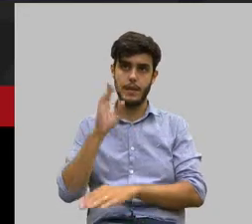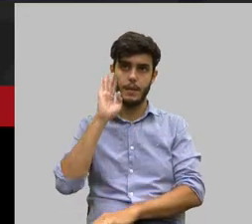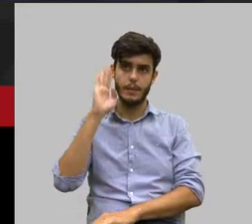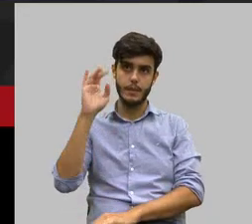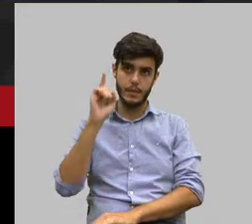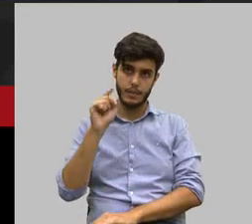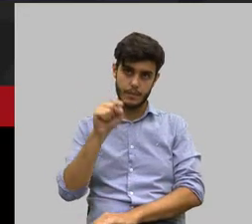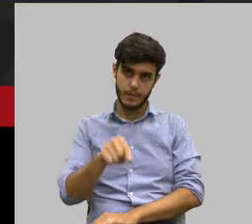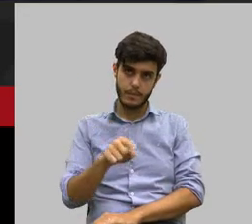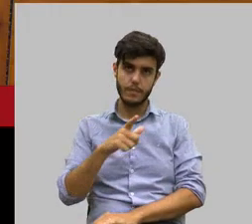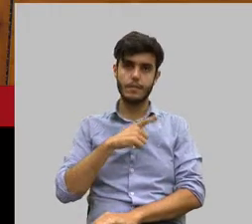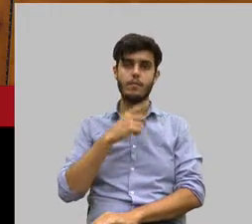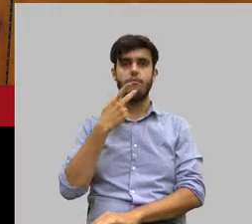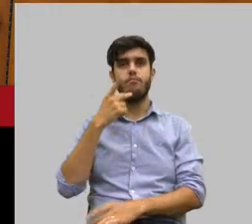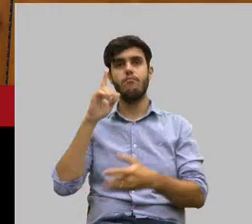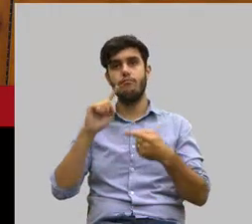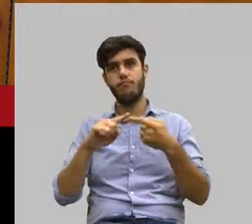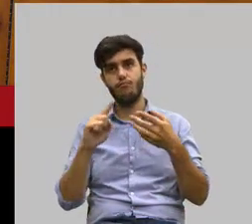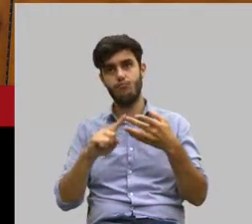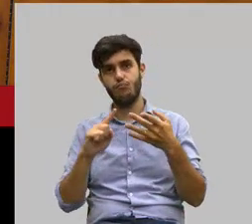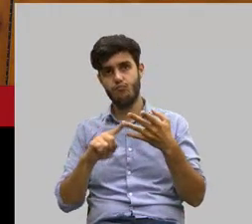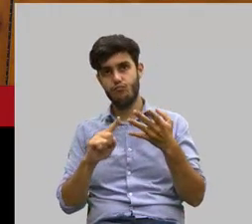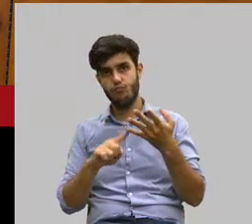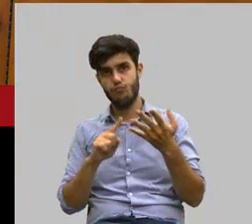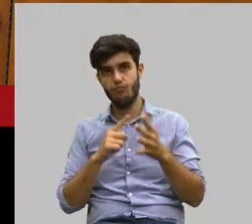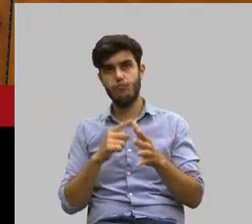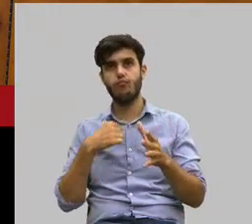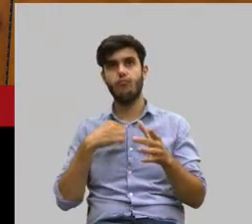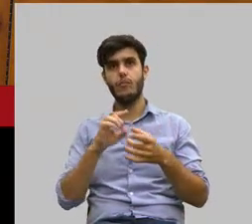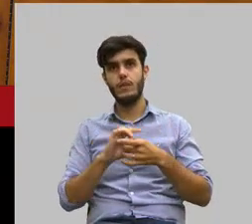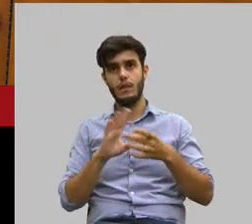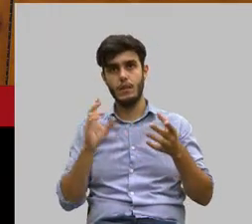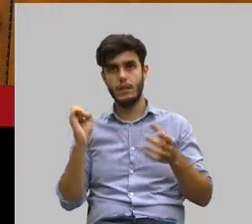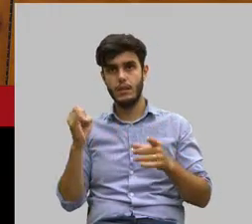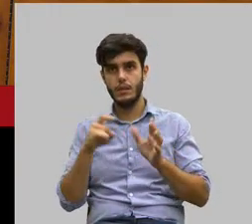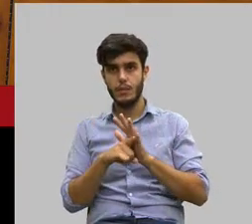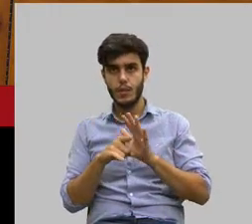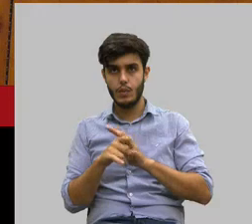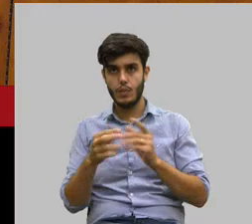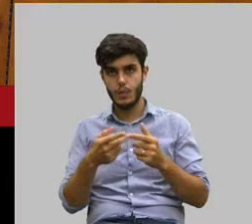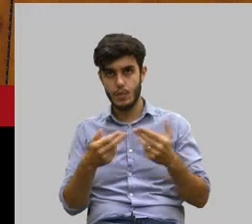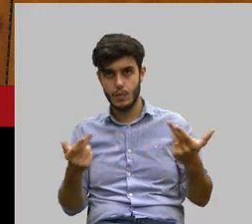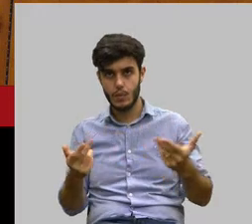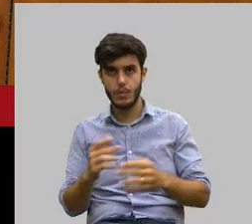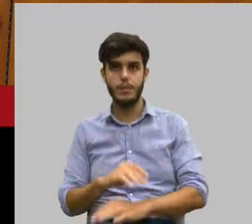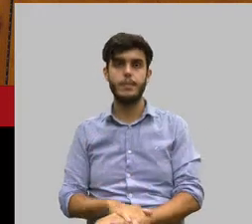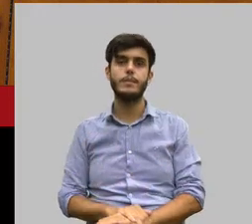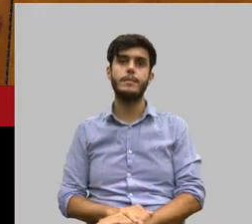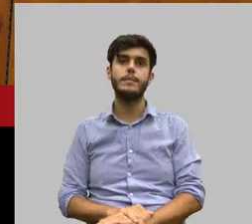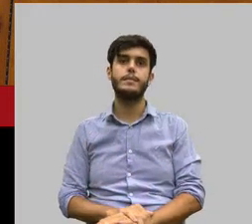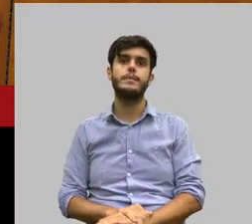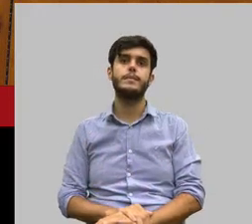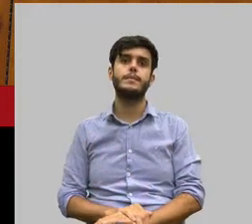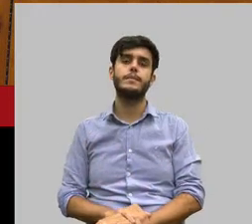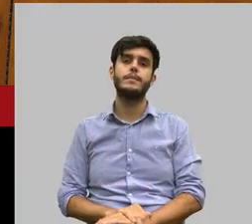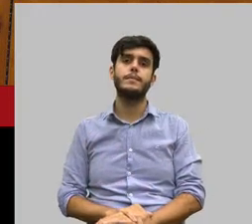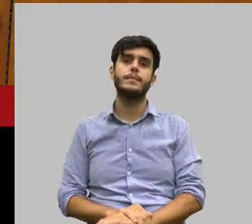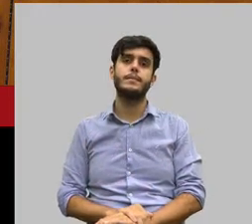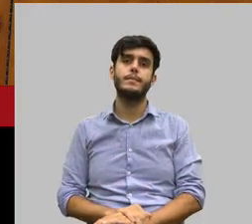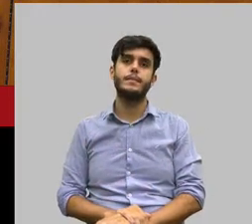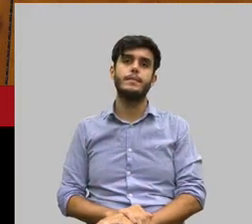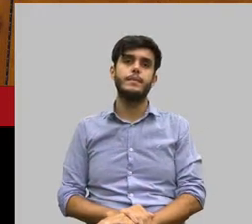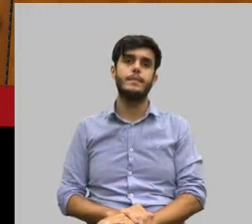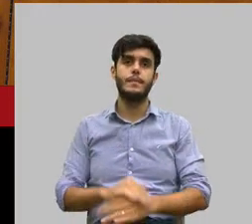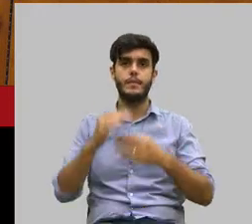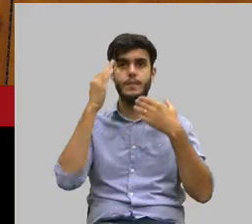seriam as considerações estamos aqui à disposição para quaisquer esclarecimentos complementares Obrigada agradecemos